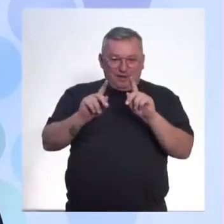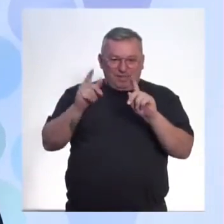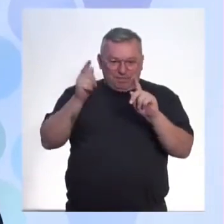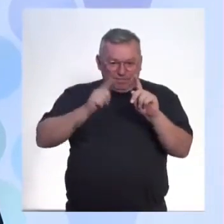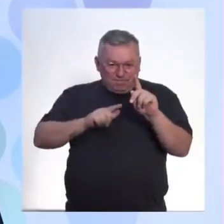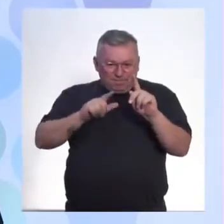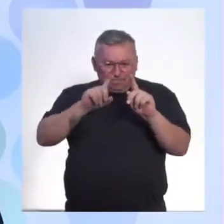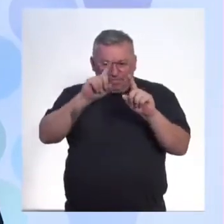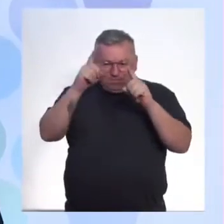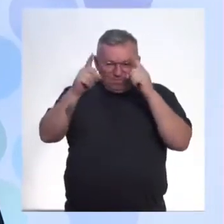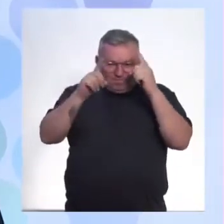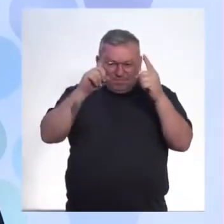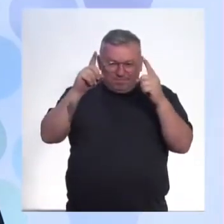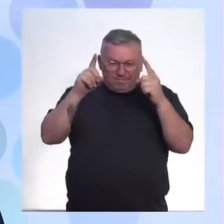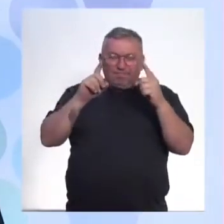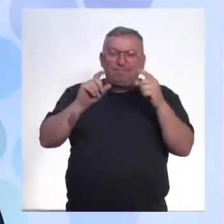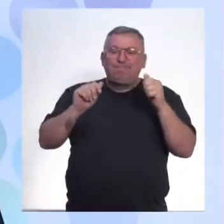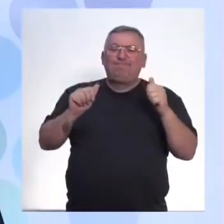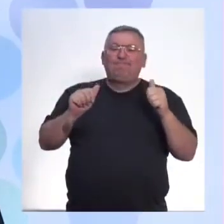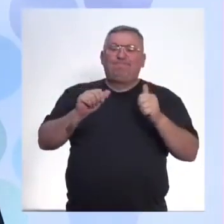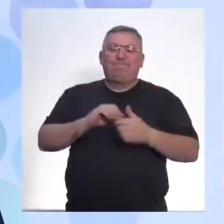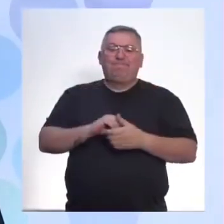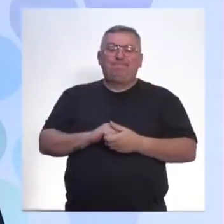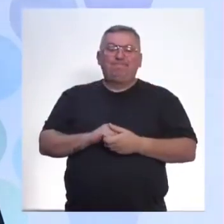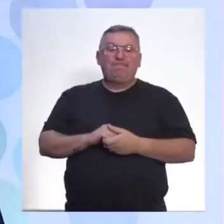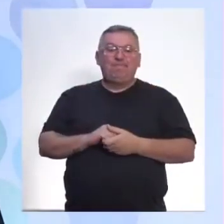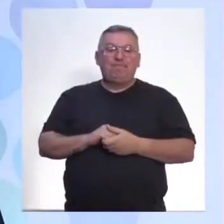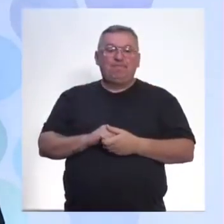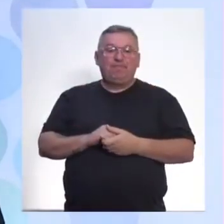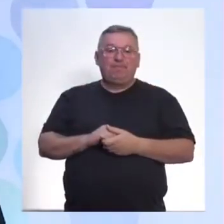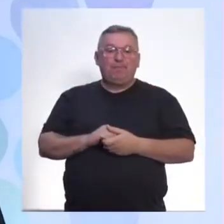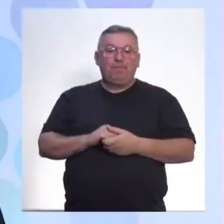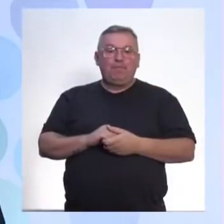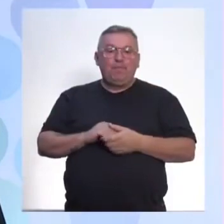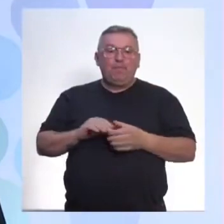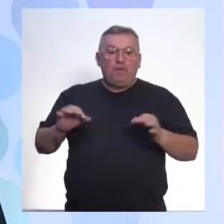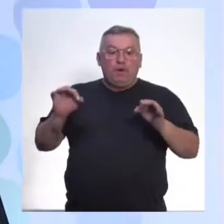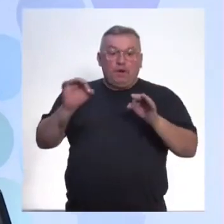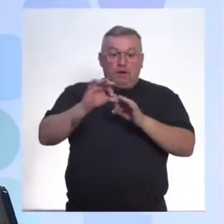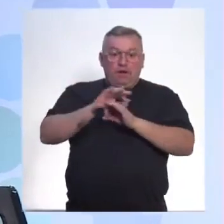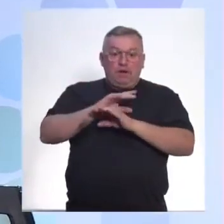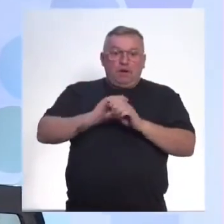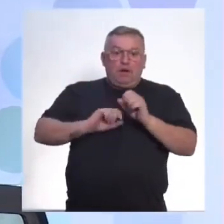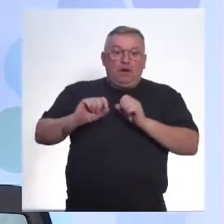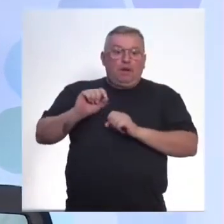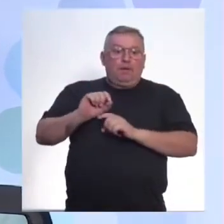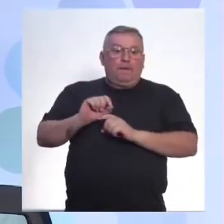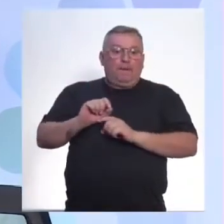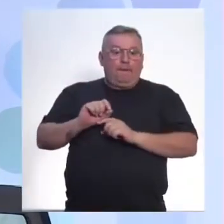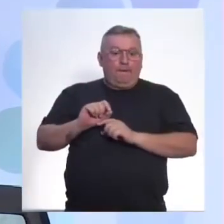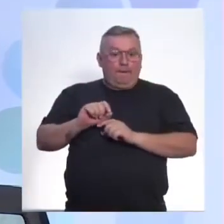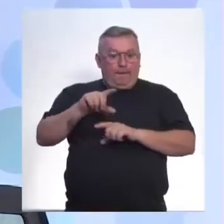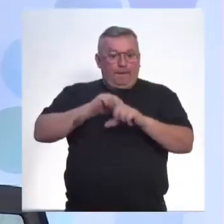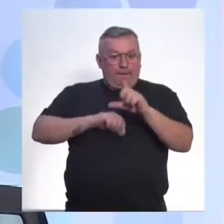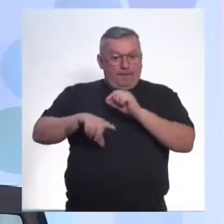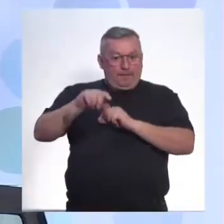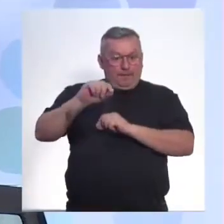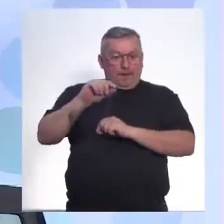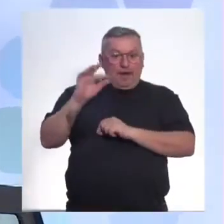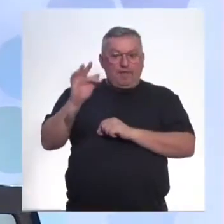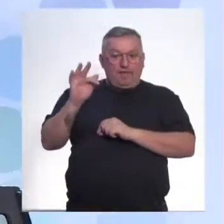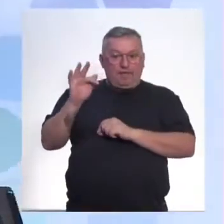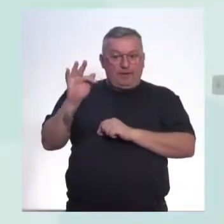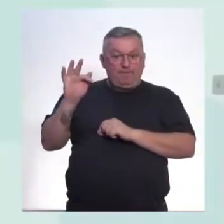as dúvidas, essa a intenção. Tudo bem? Vou, para finalizar, Jonas, vou aqui ó, escolher o ponto